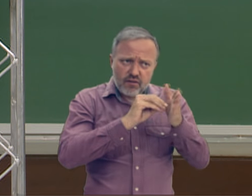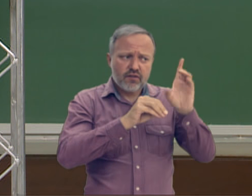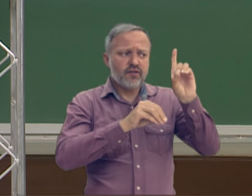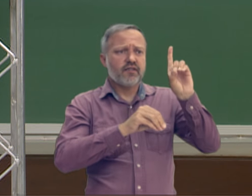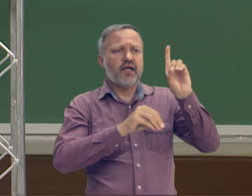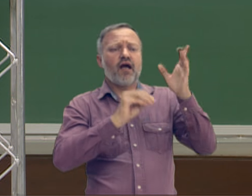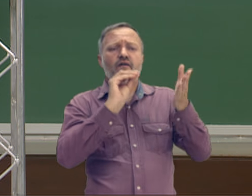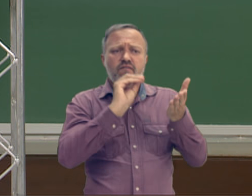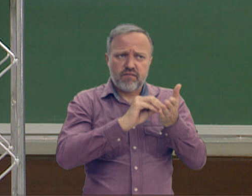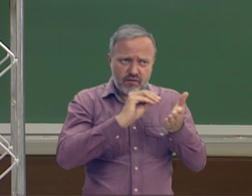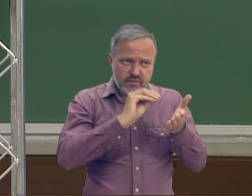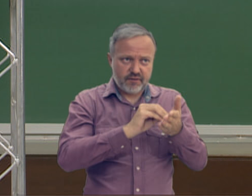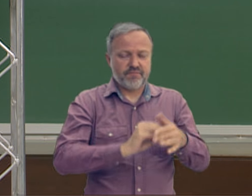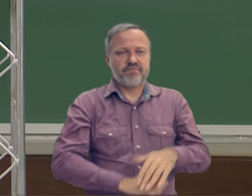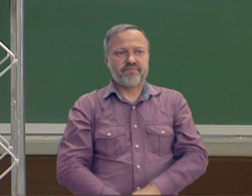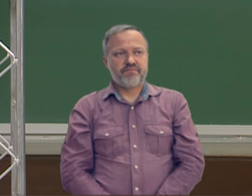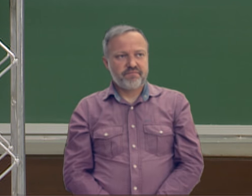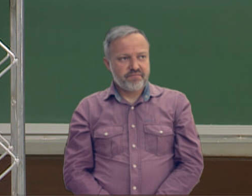letra A.